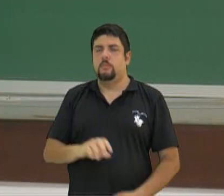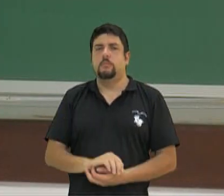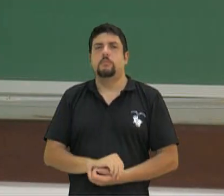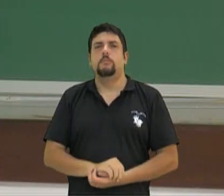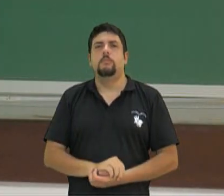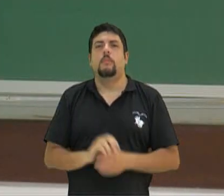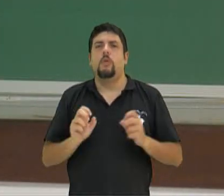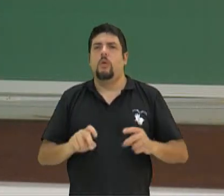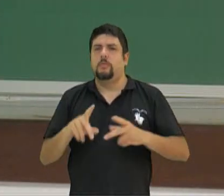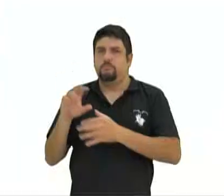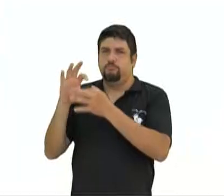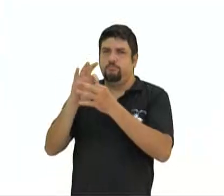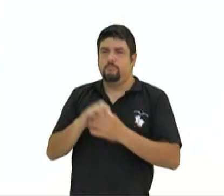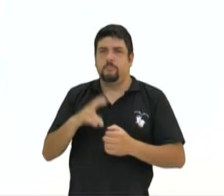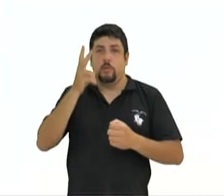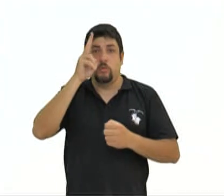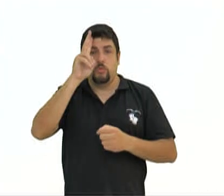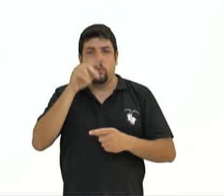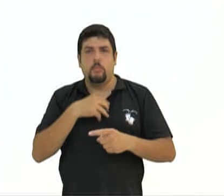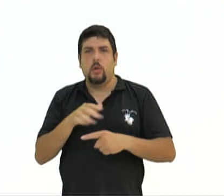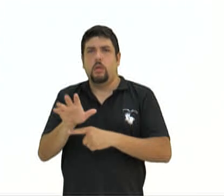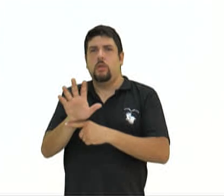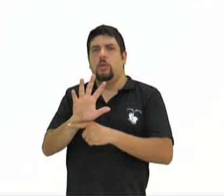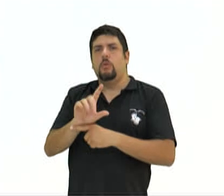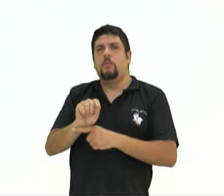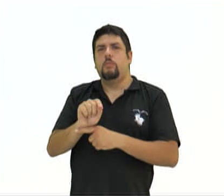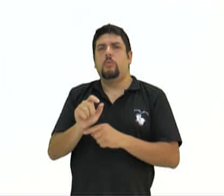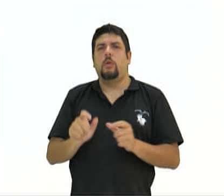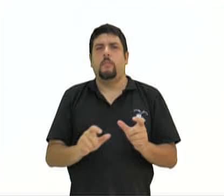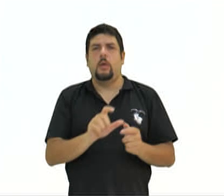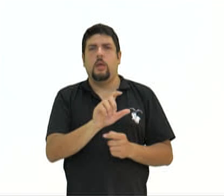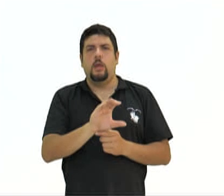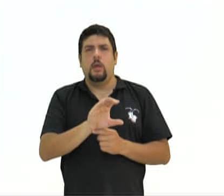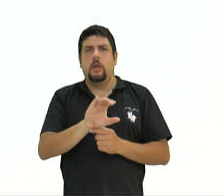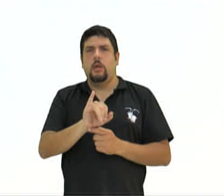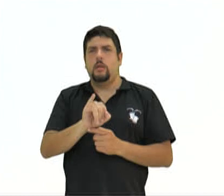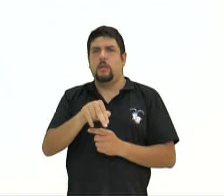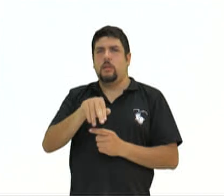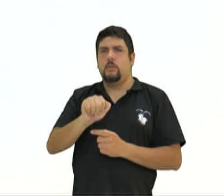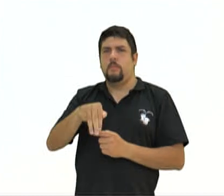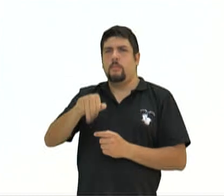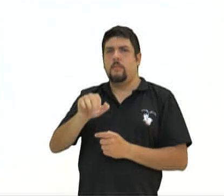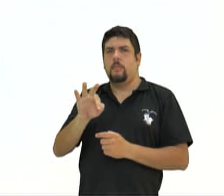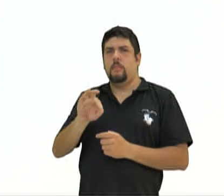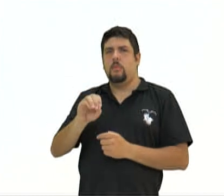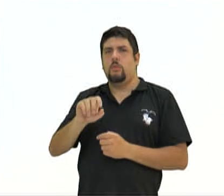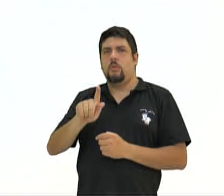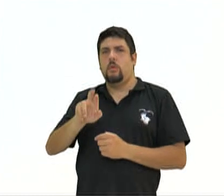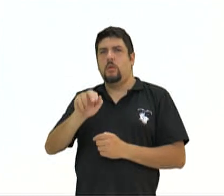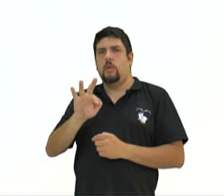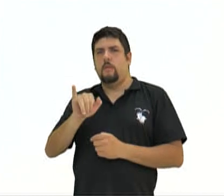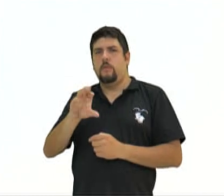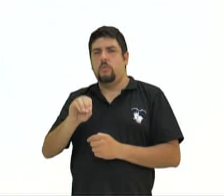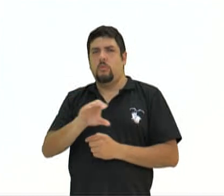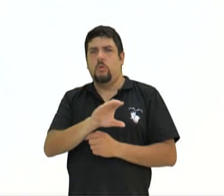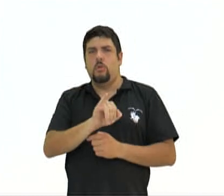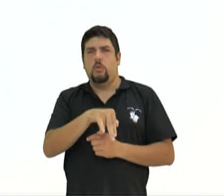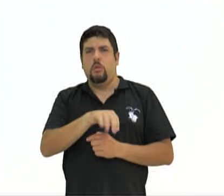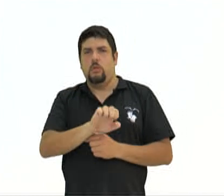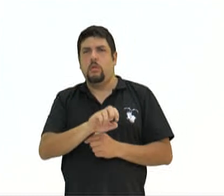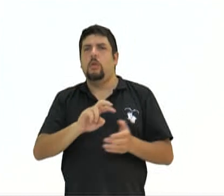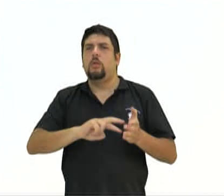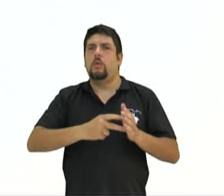contexto histórico, o cinema é a abreviação de cinematográfico, tá? Cine vem do grego, que significa movimento, e